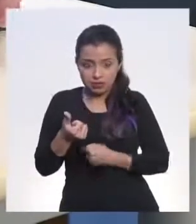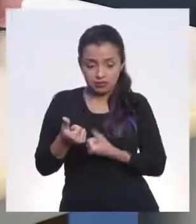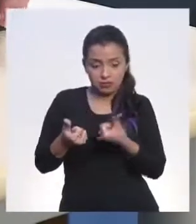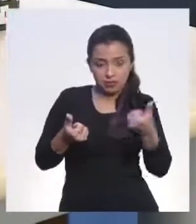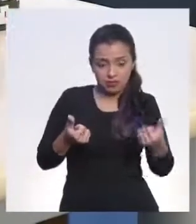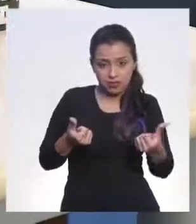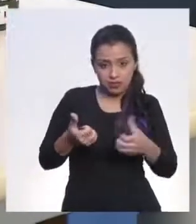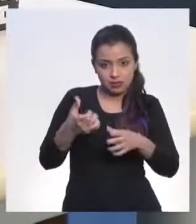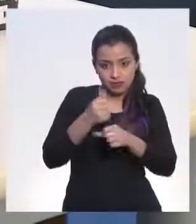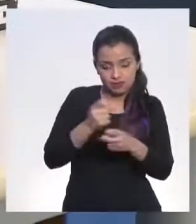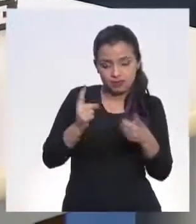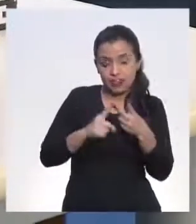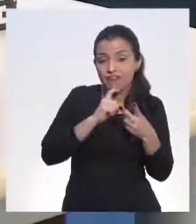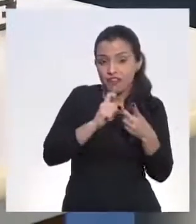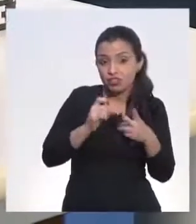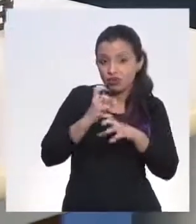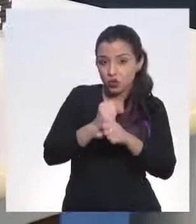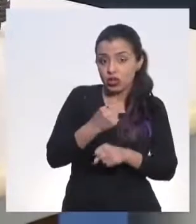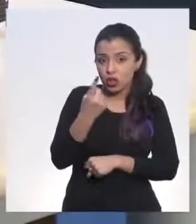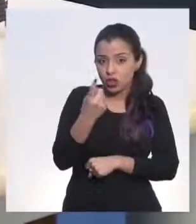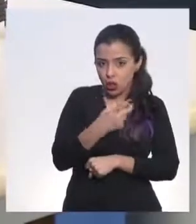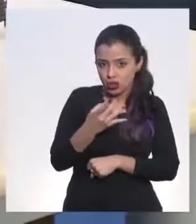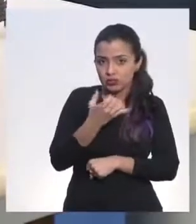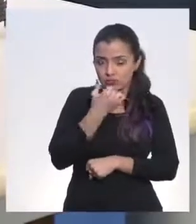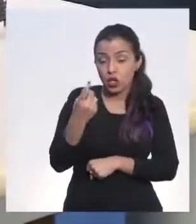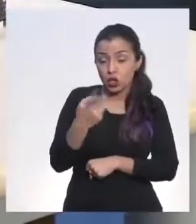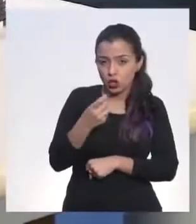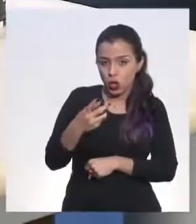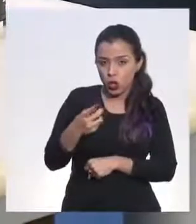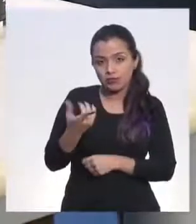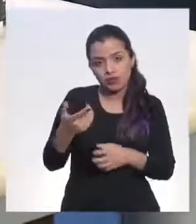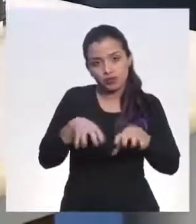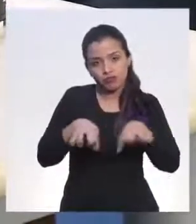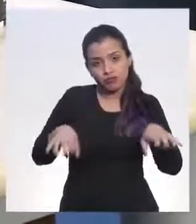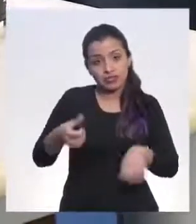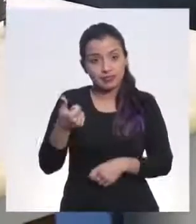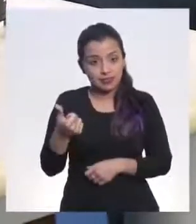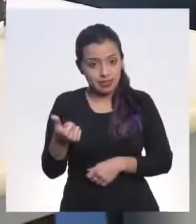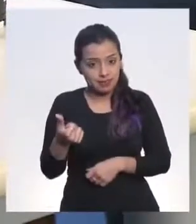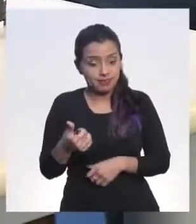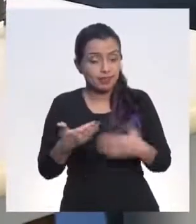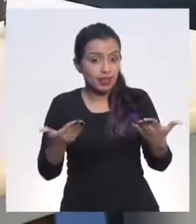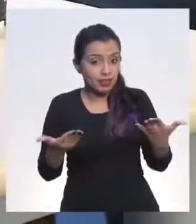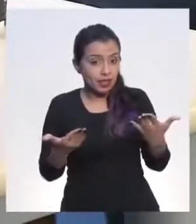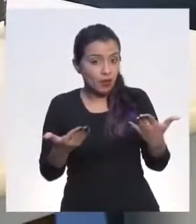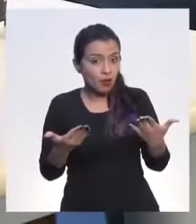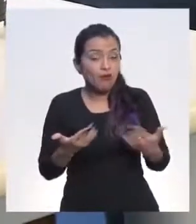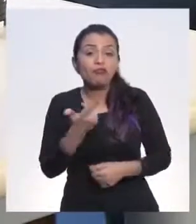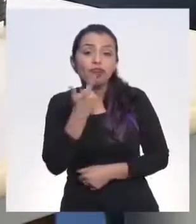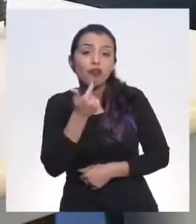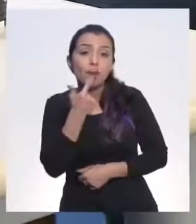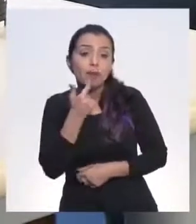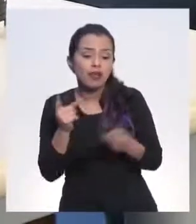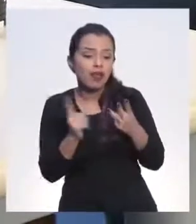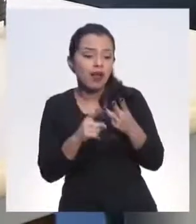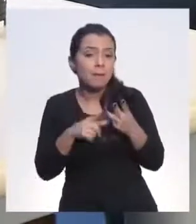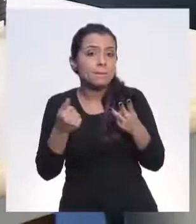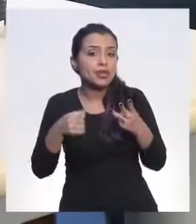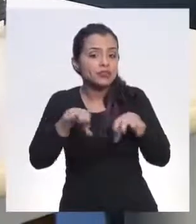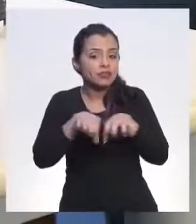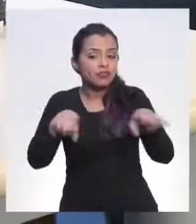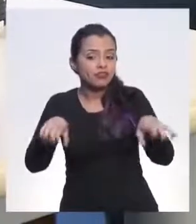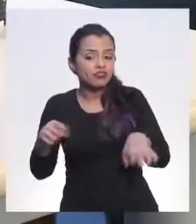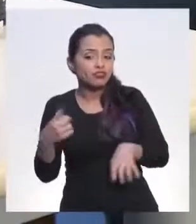né? Eu tenho 6 para o outro jogador. Para a vermelha, eu tenho que colocar 18. Então, eu venho 1,